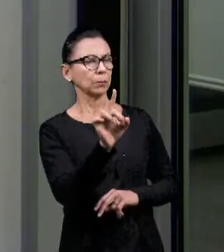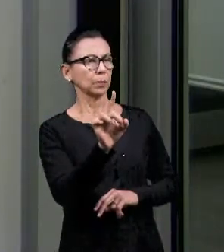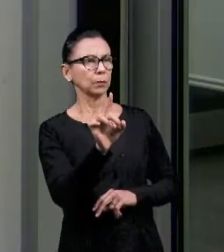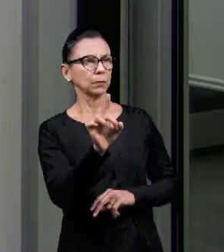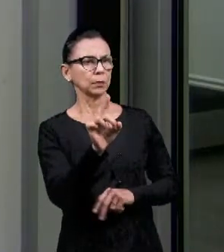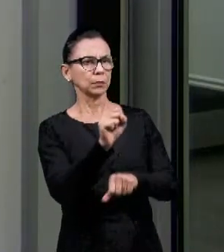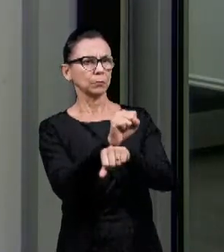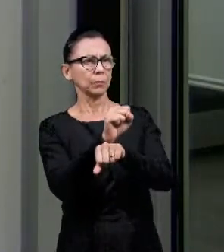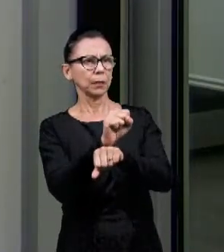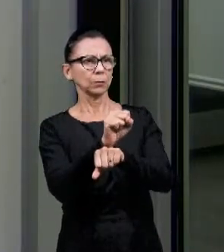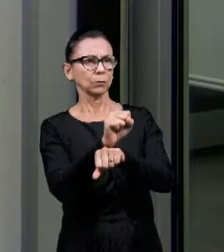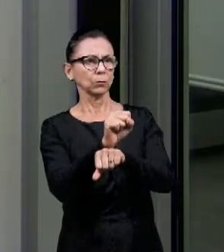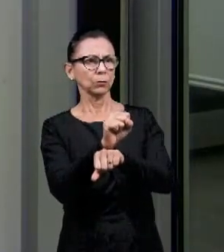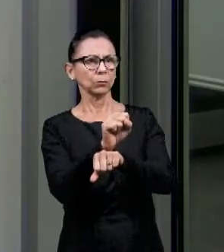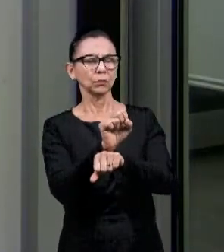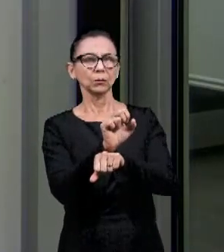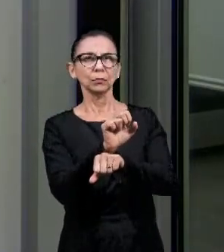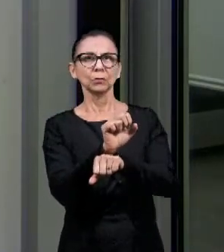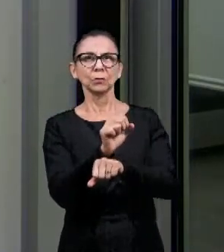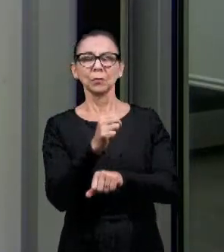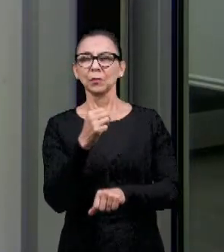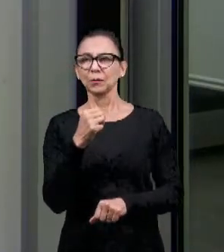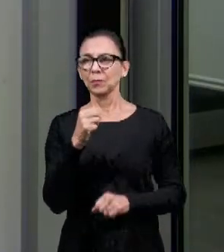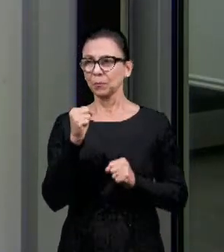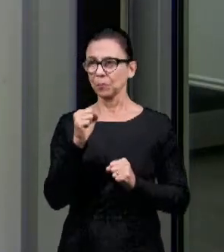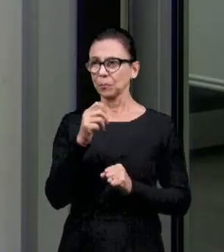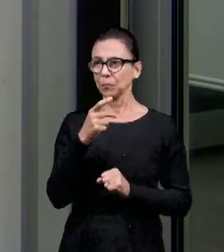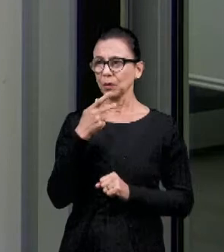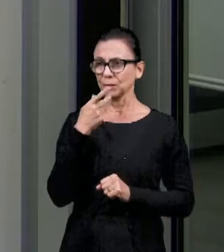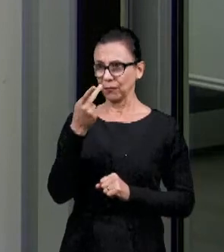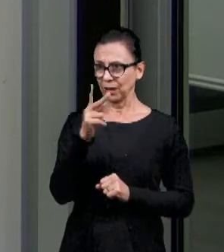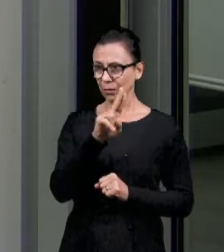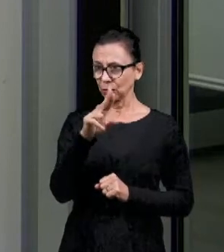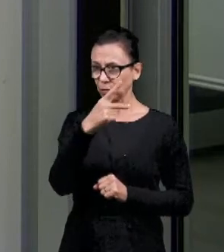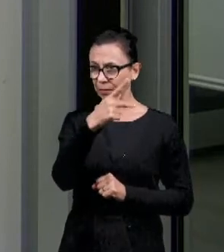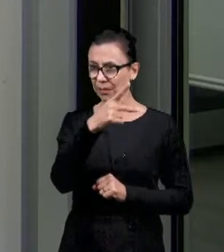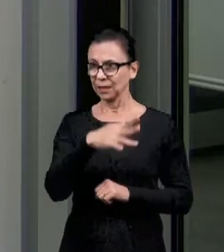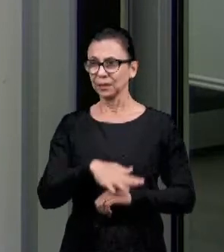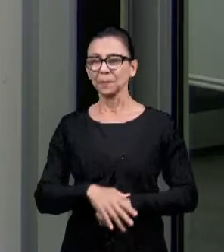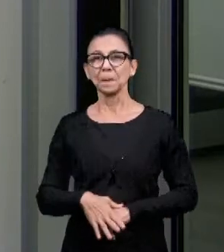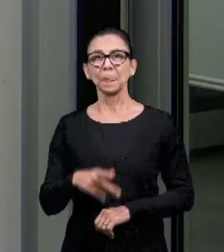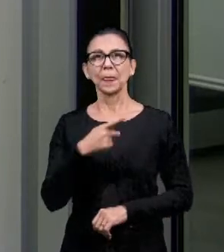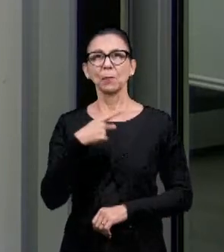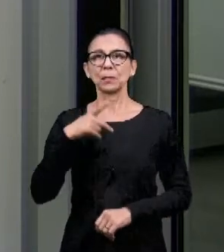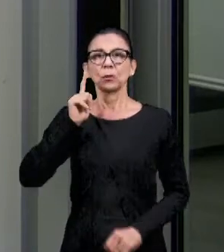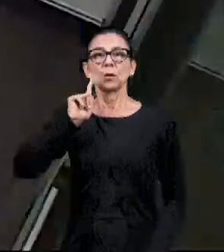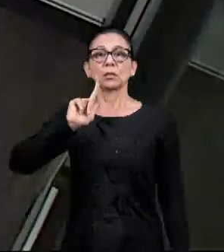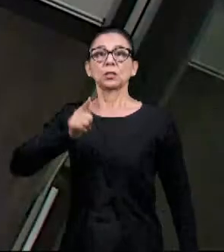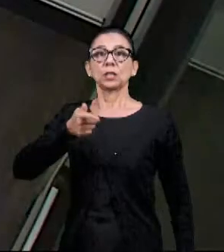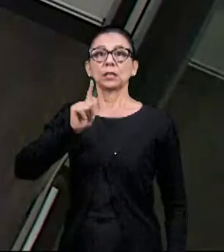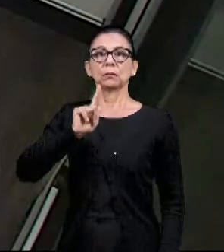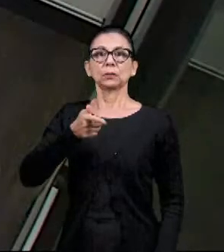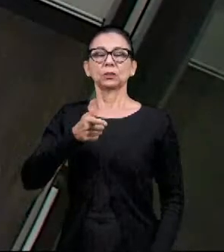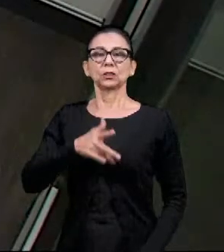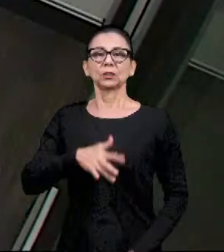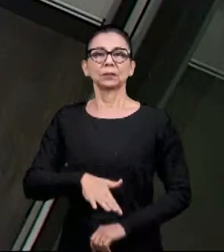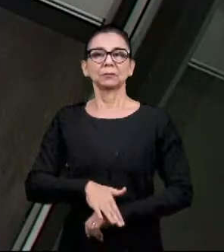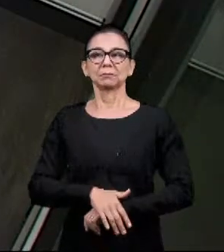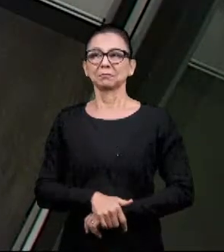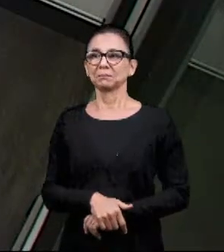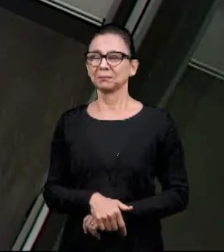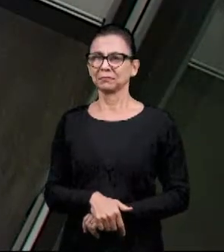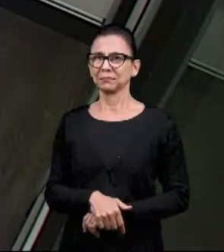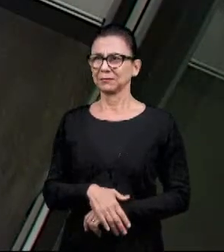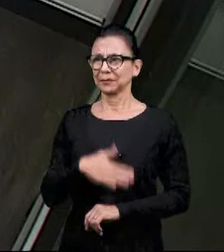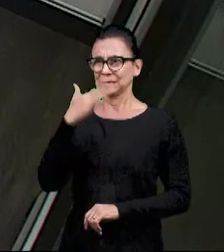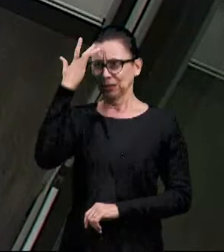nome dele aqui? Pode. Pastor Gedeutia. Que benção. Você acredita? Eu não conhecia seu sonho, não, mas não tinha dúvida que